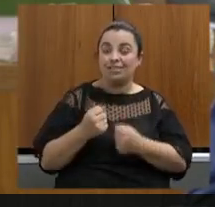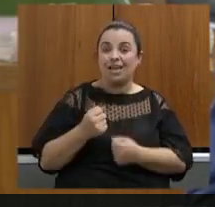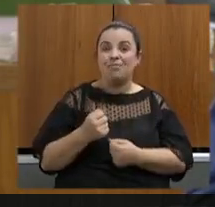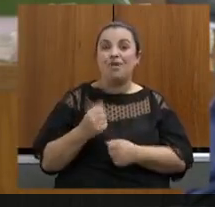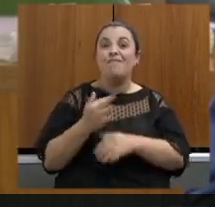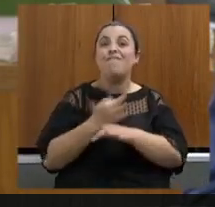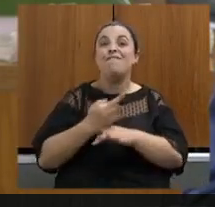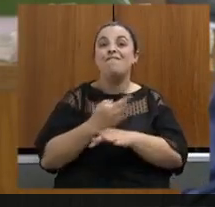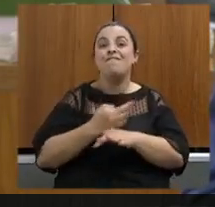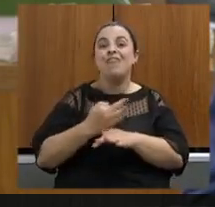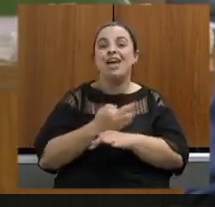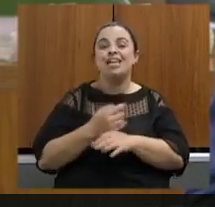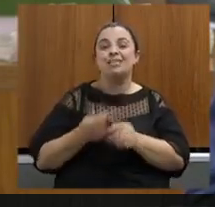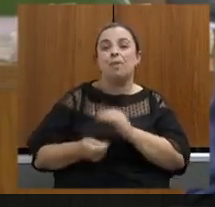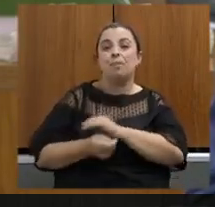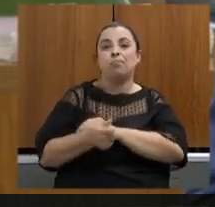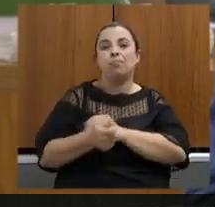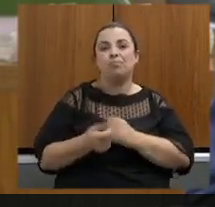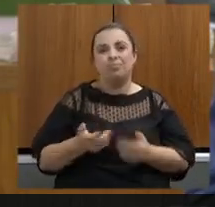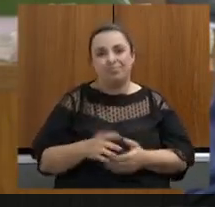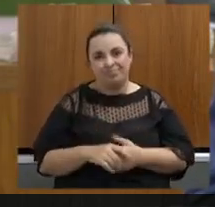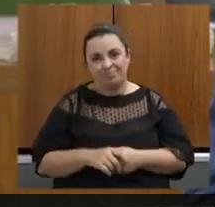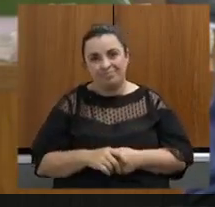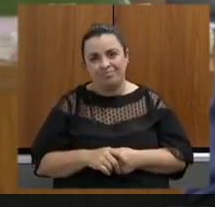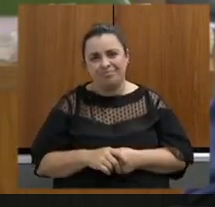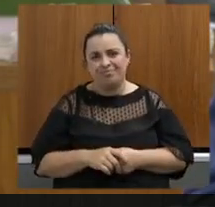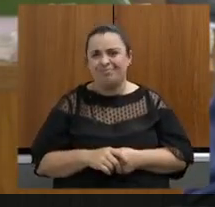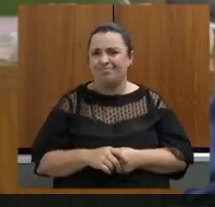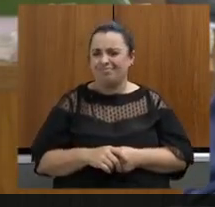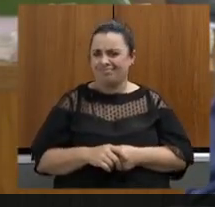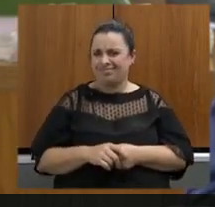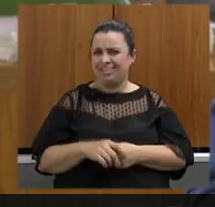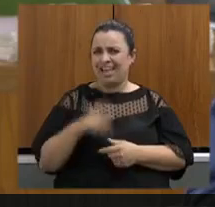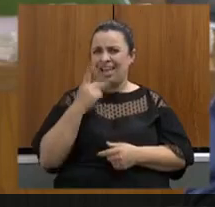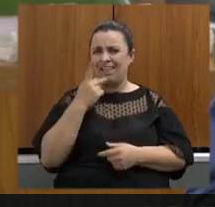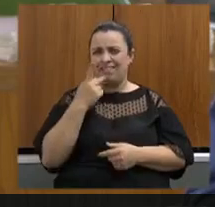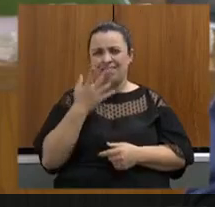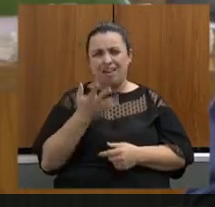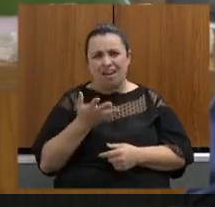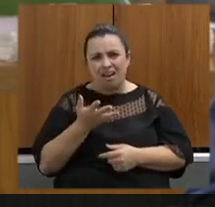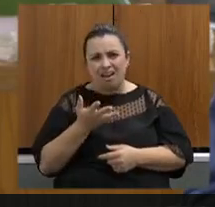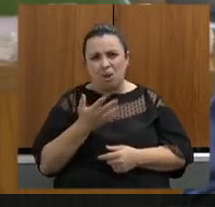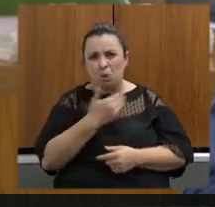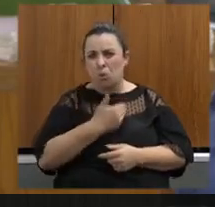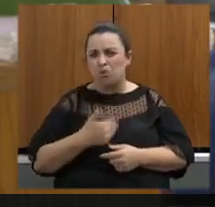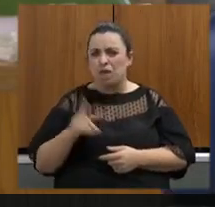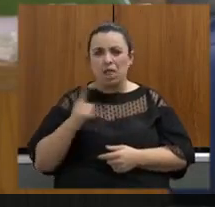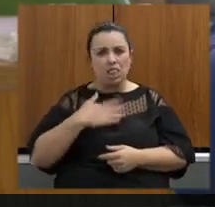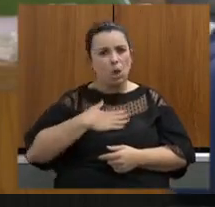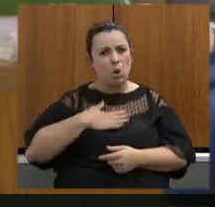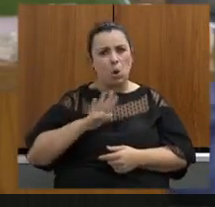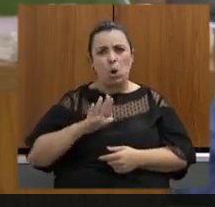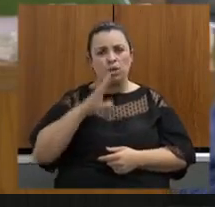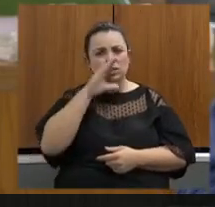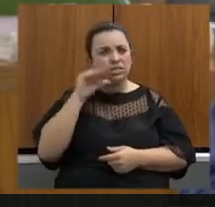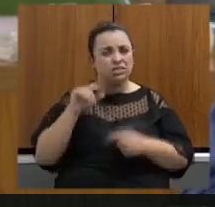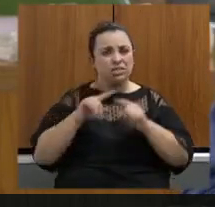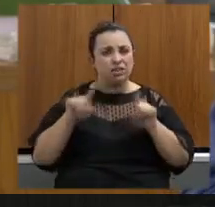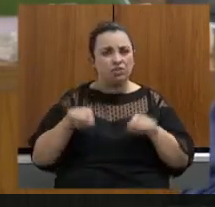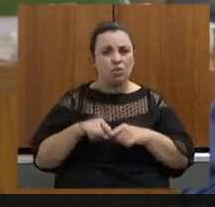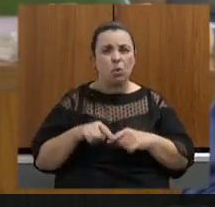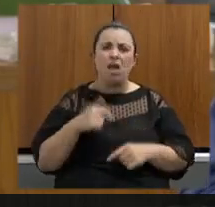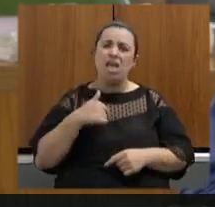Ah e ainda recebe uma fama de Não Gostar de servidor Puxa vida eu como servidora pública fico chateada com isso